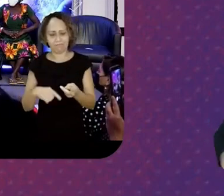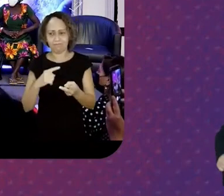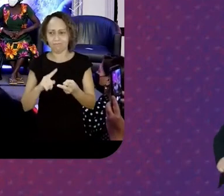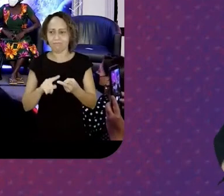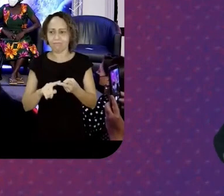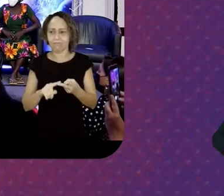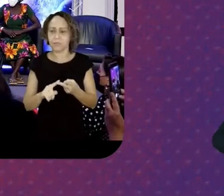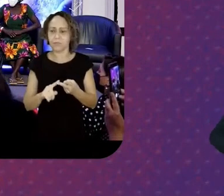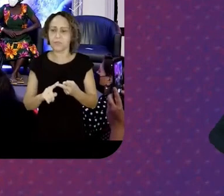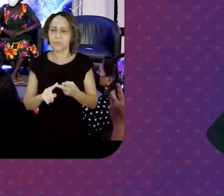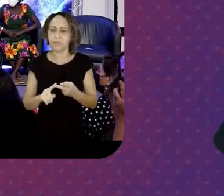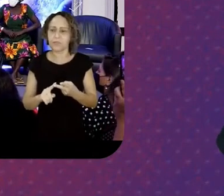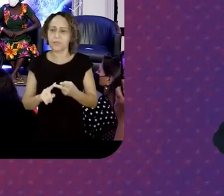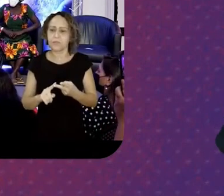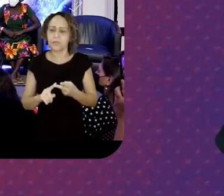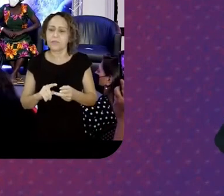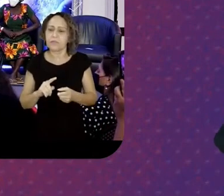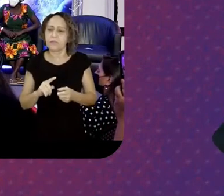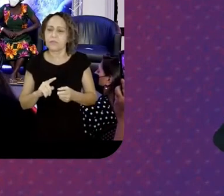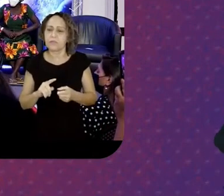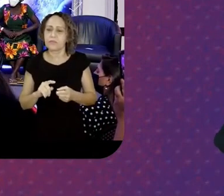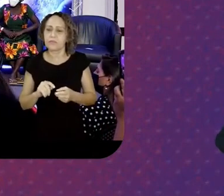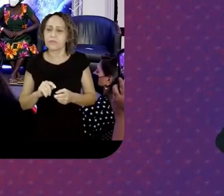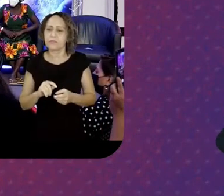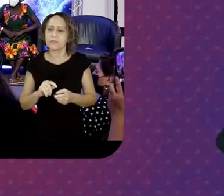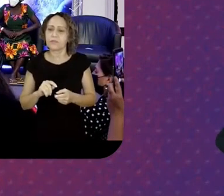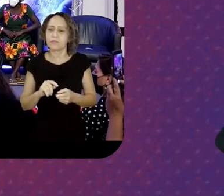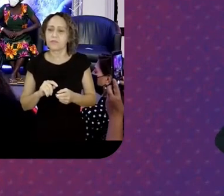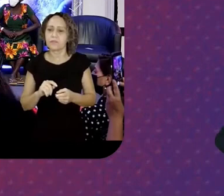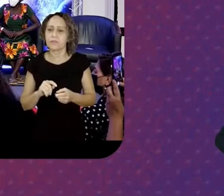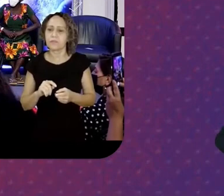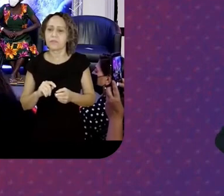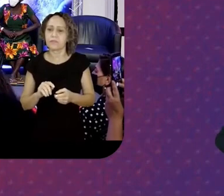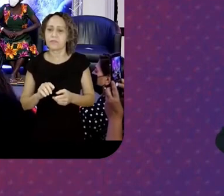Bom dia a todos e todas e todes.